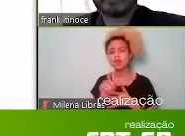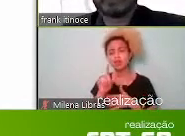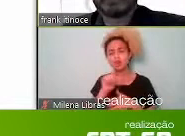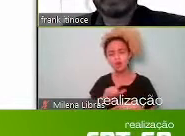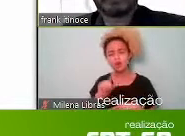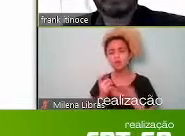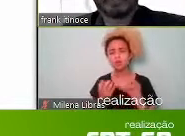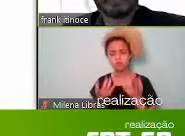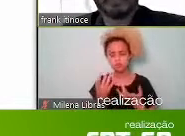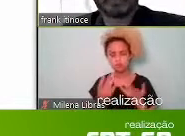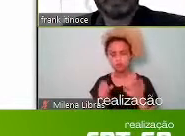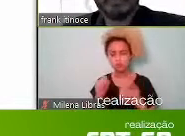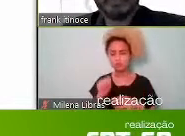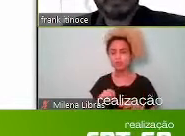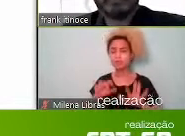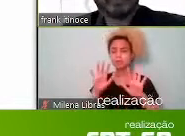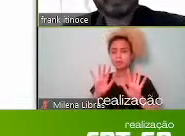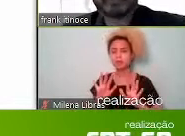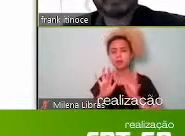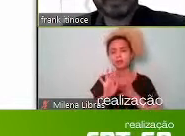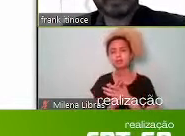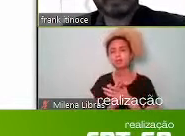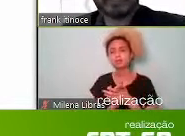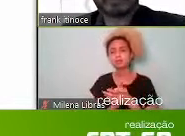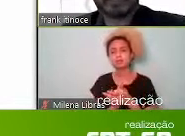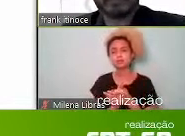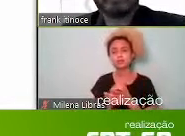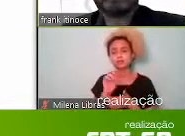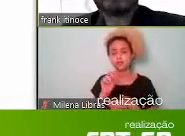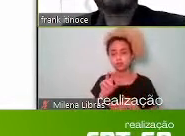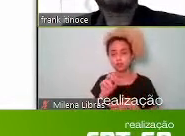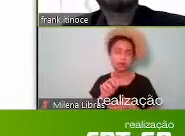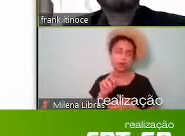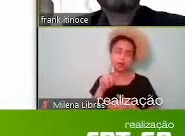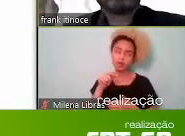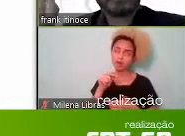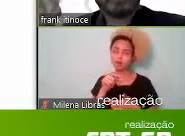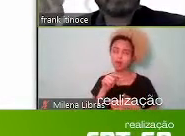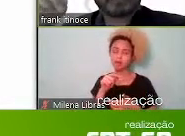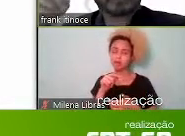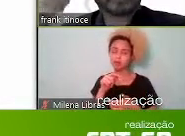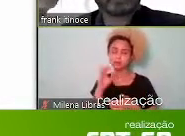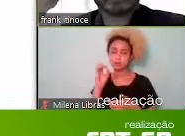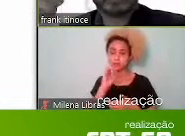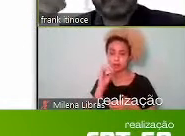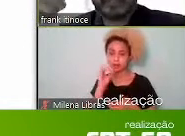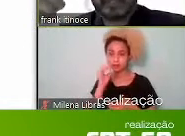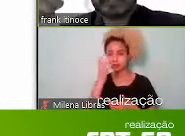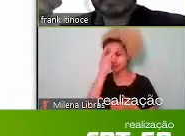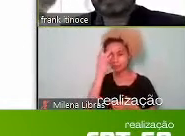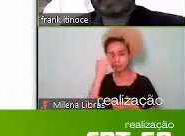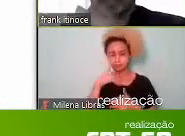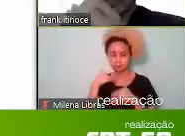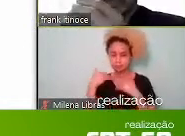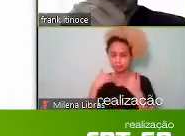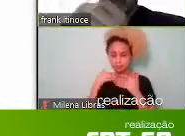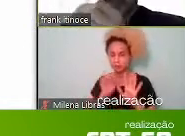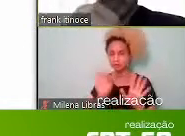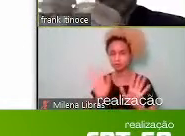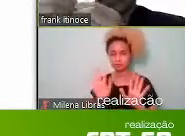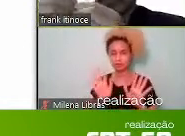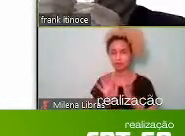mas são incêndios de pequena monta, e vítimas são praticamente zero. Então, nesses casos, a gente